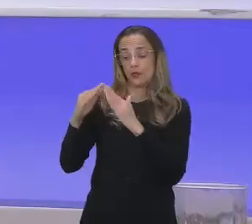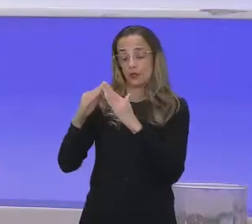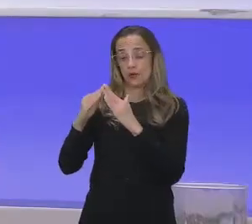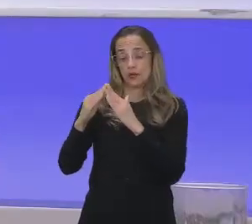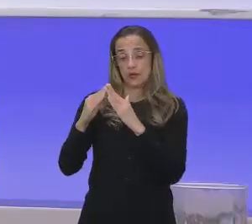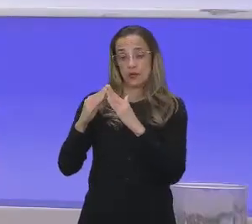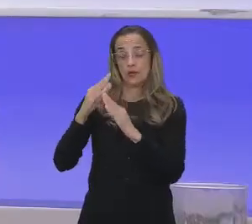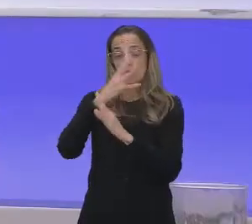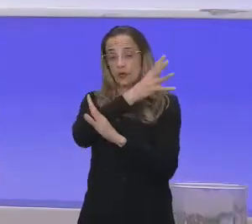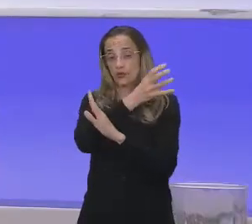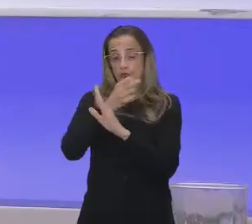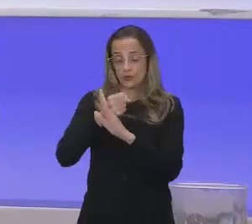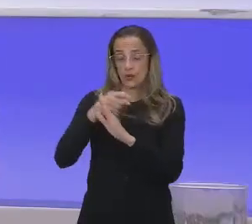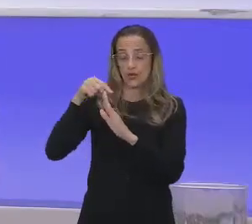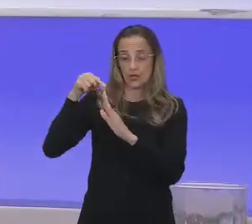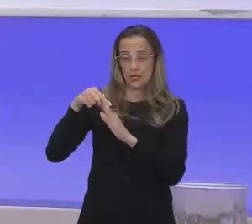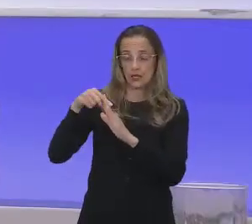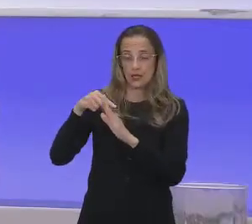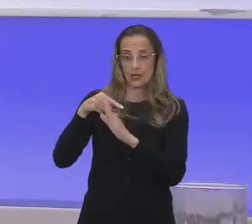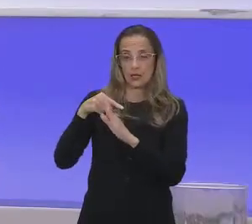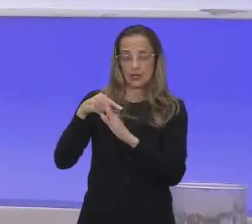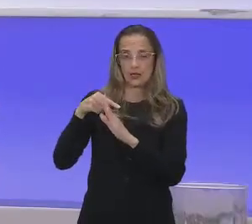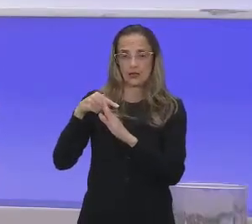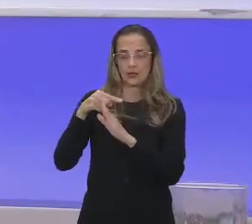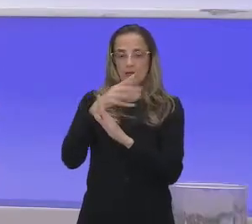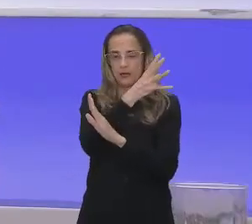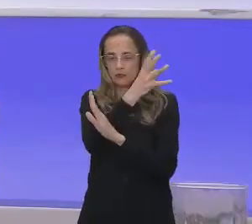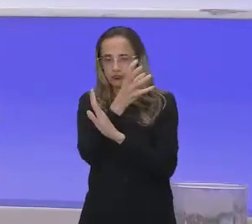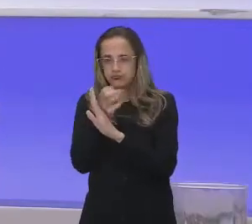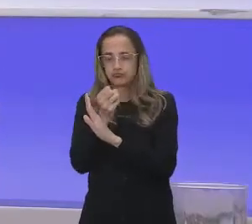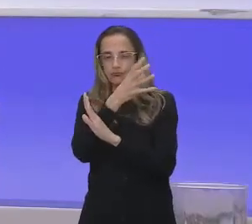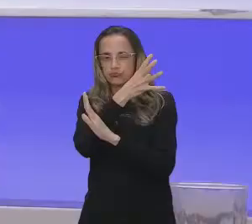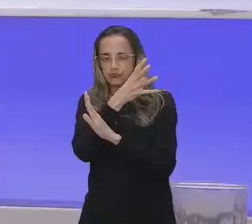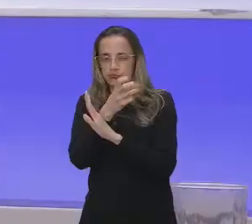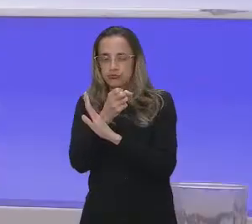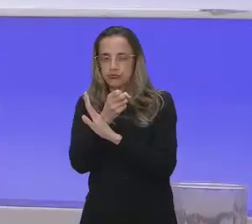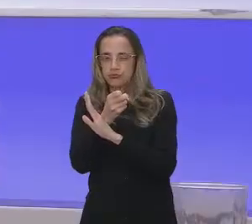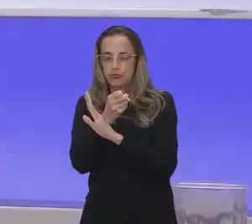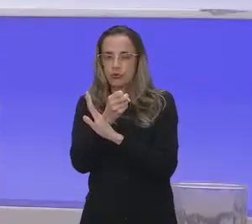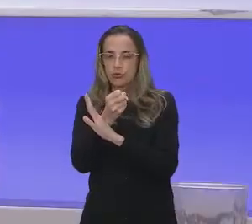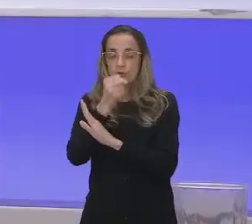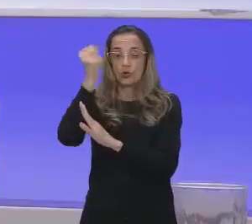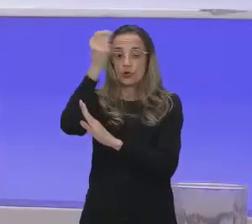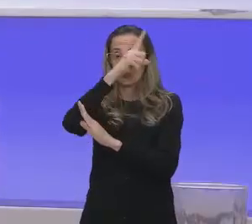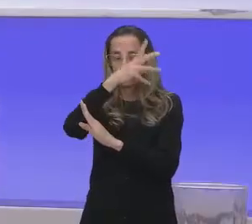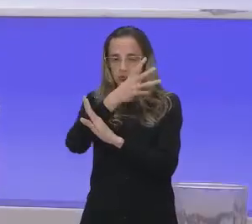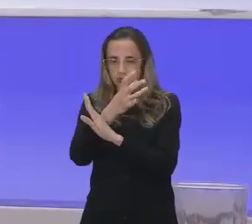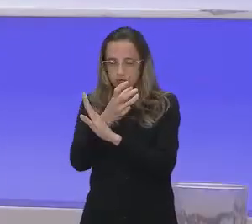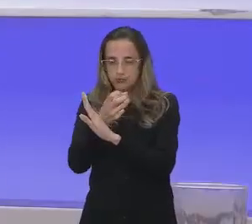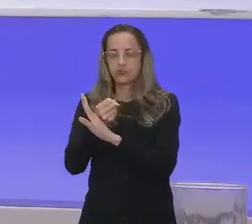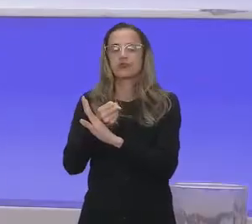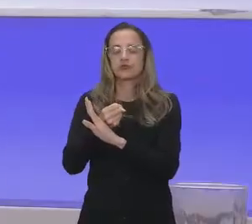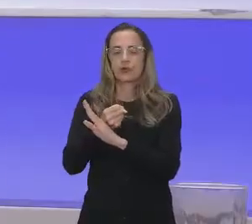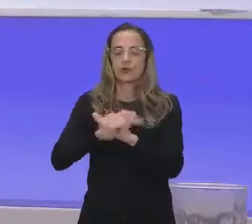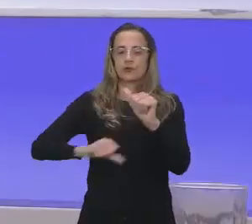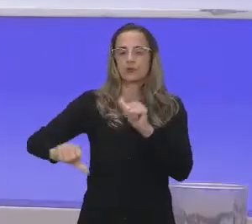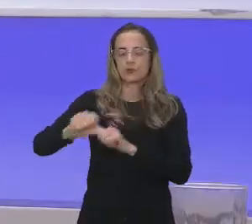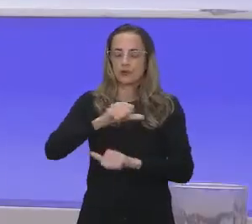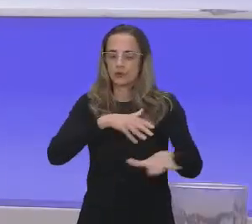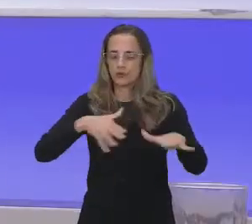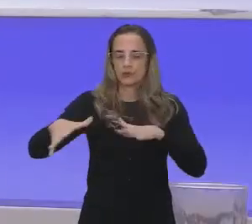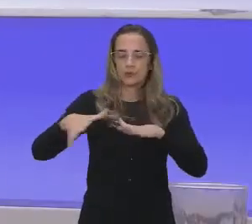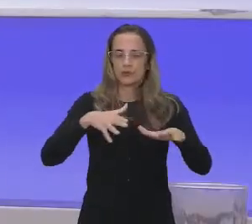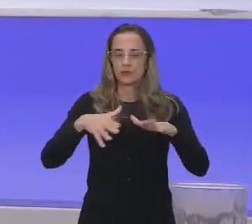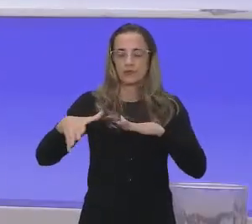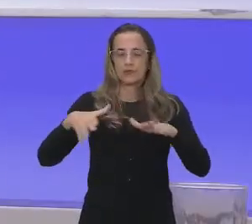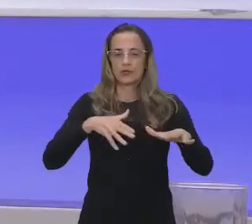o que acontece? O painel solar ele capta, né, a radiação do sol e através dos movimentos das